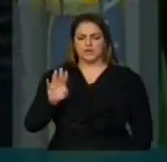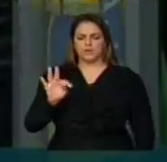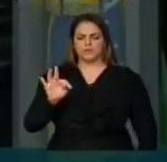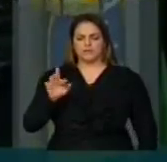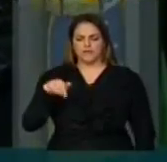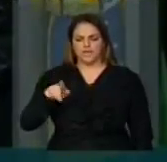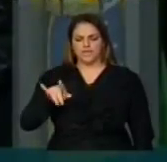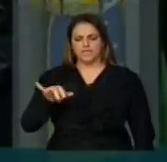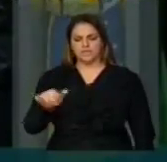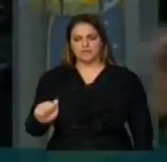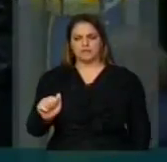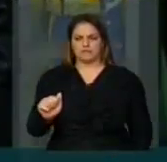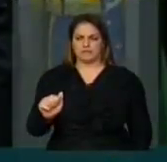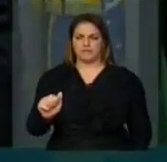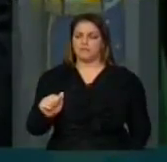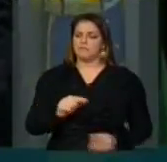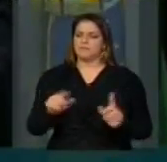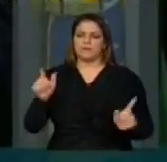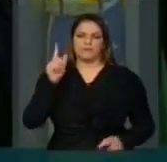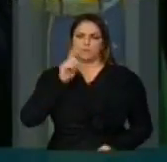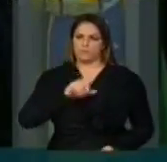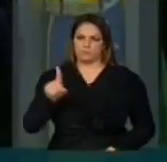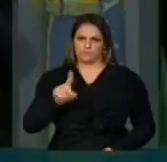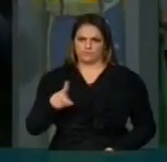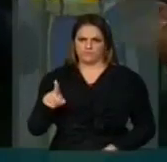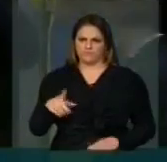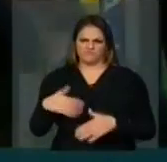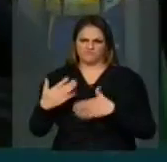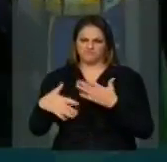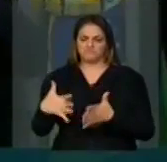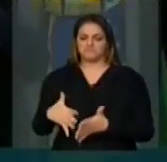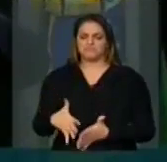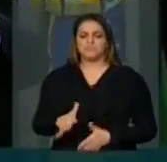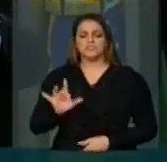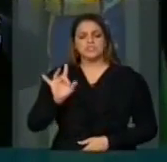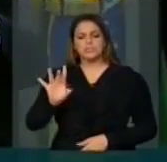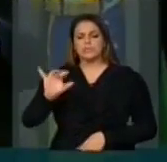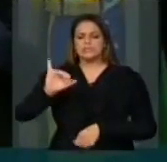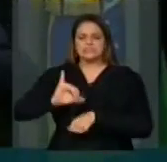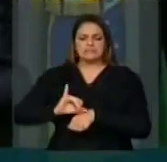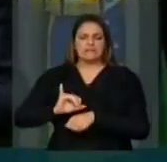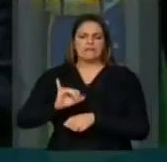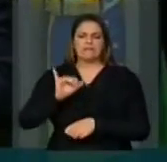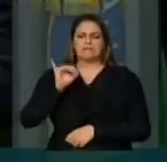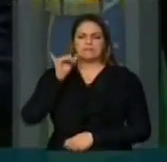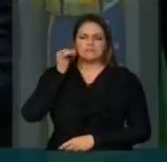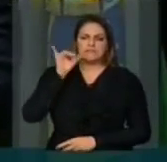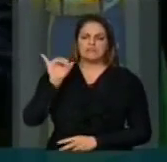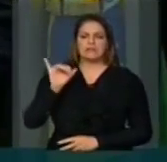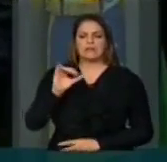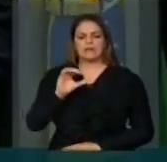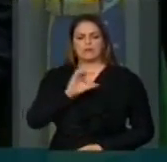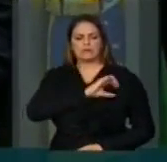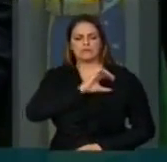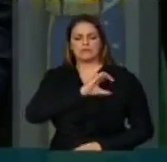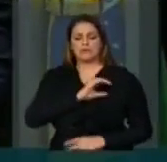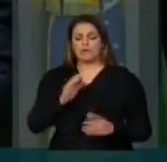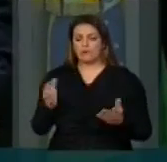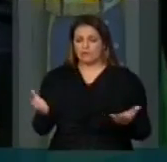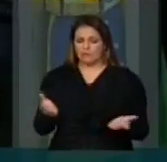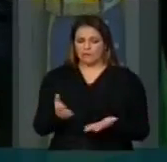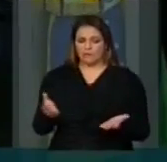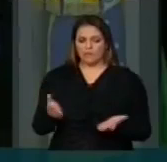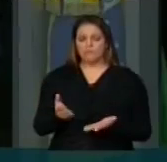que não foi adiante, e transformou num centro de prevenção e coordenação que hoje